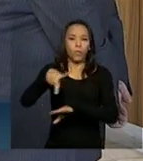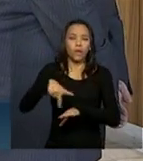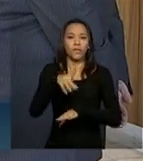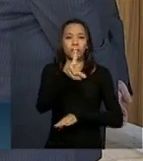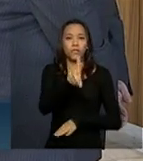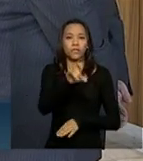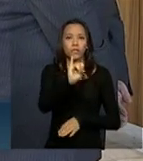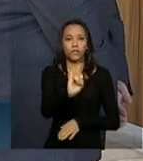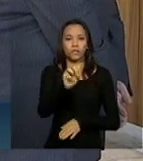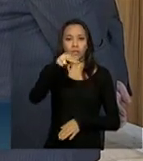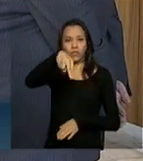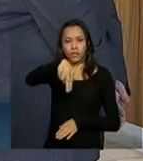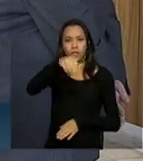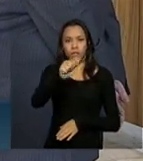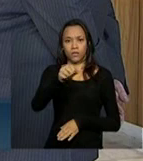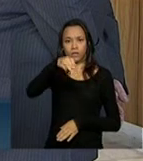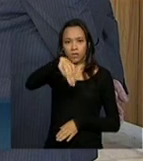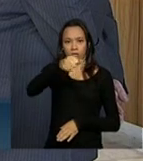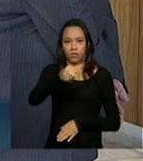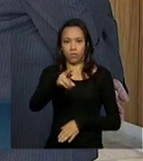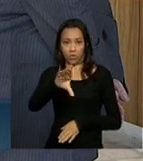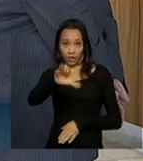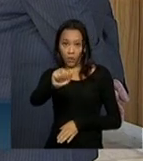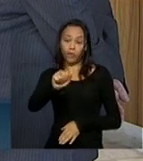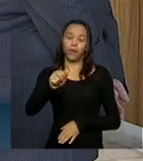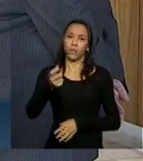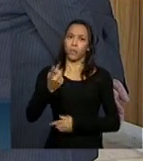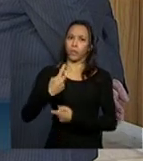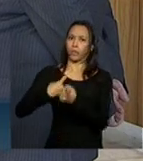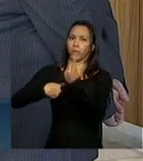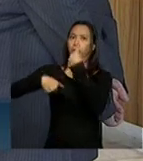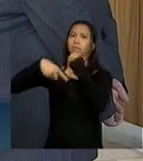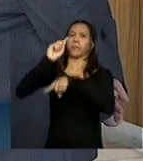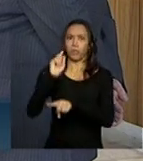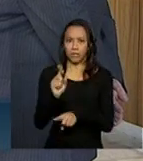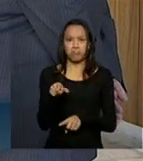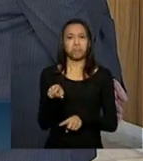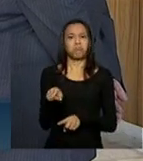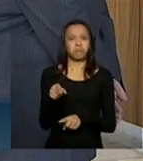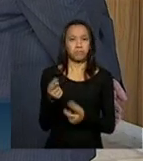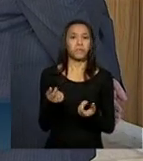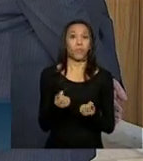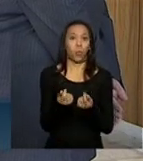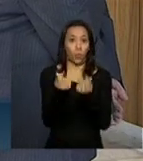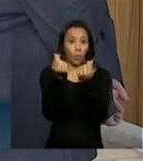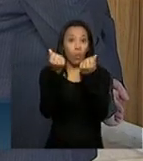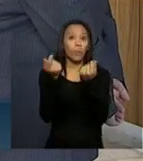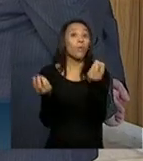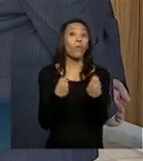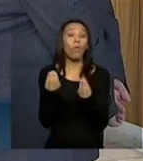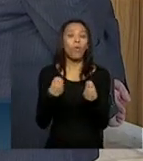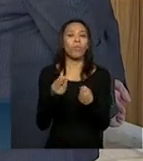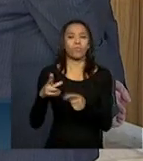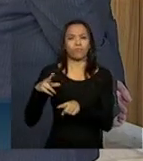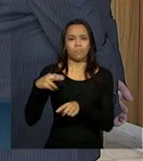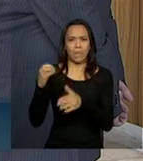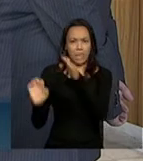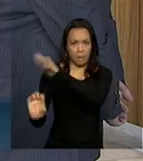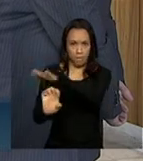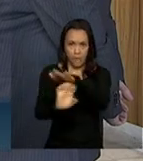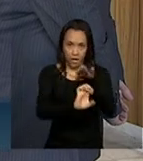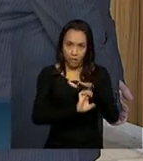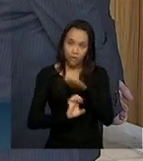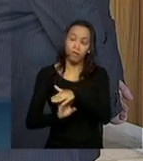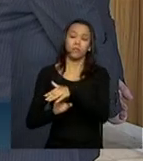mais prósperos do mundo, o processo de desenvolvimento econômico da Dinamarca está baseado na iniciativa privada e na criação